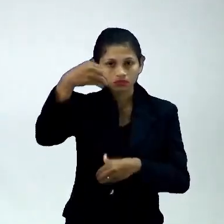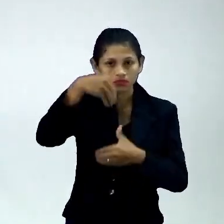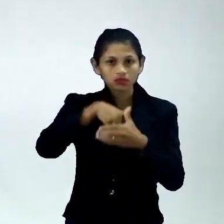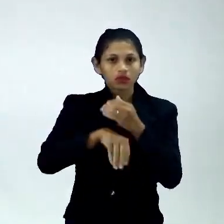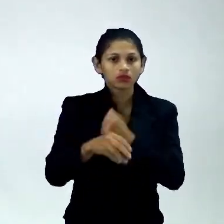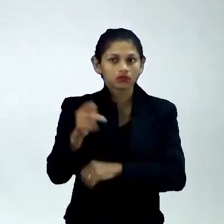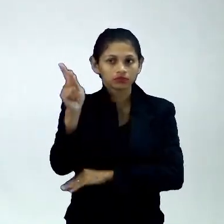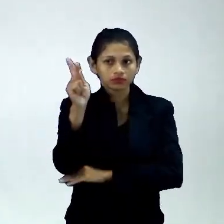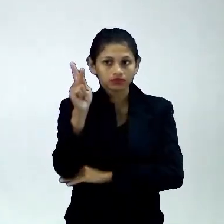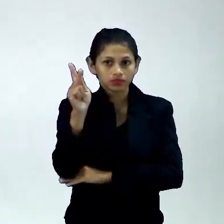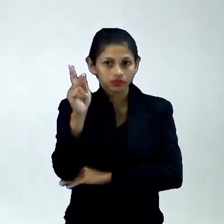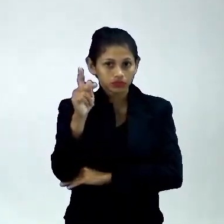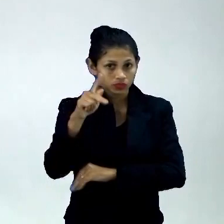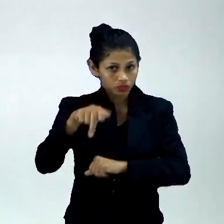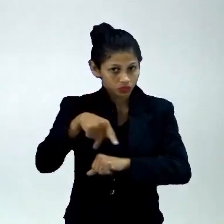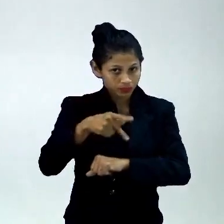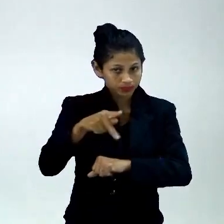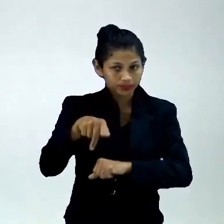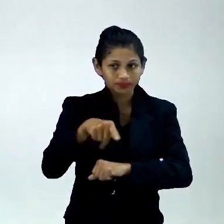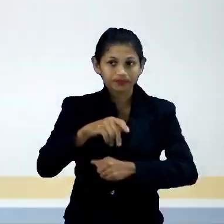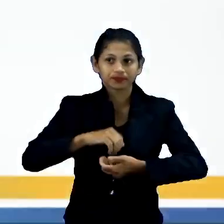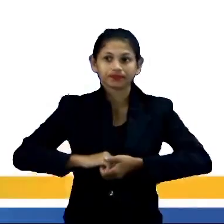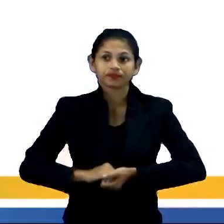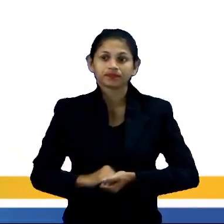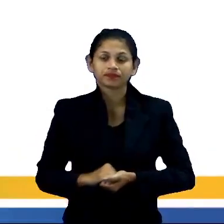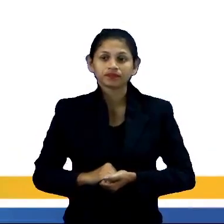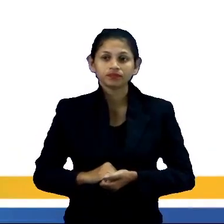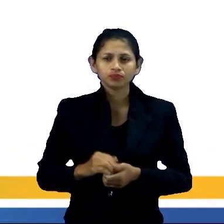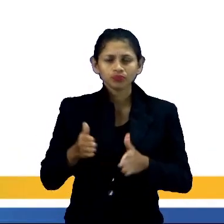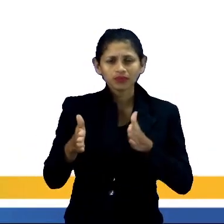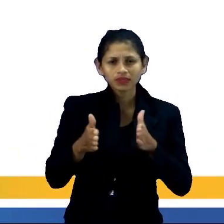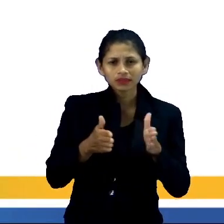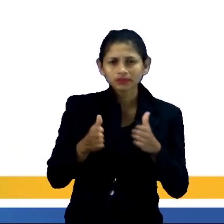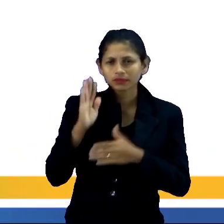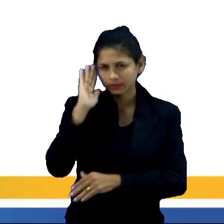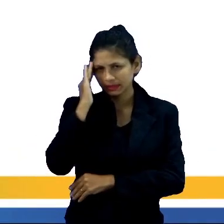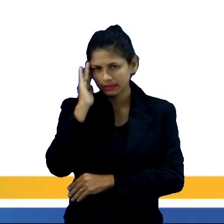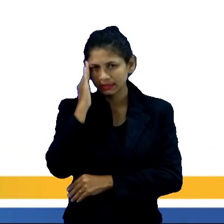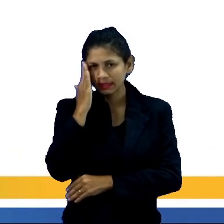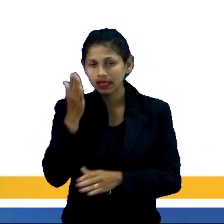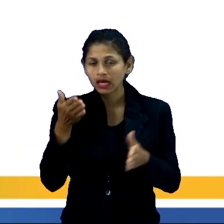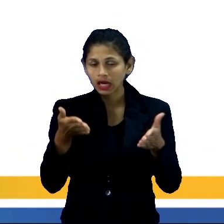era pensado, tá? Vamos compreender agora o segundo período.